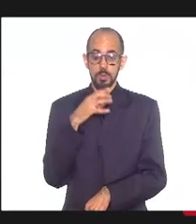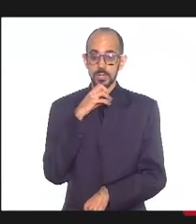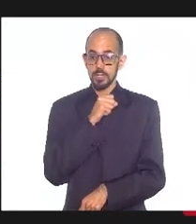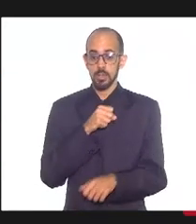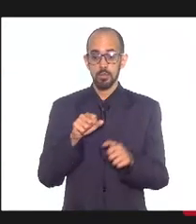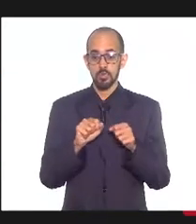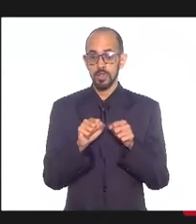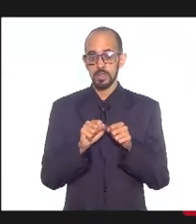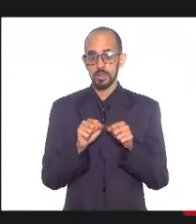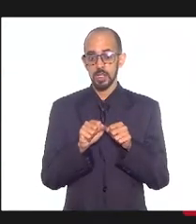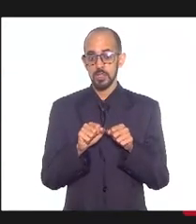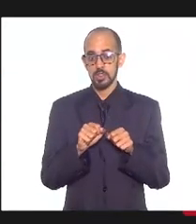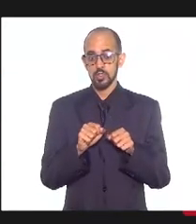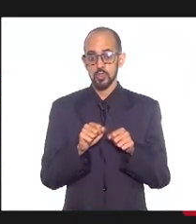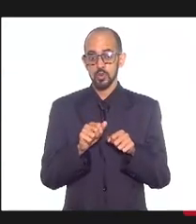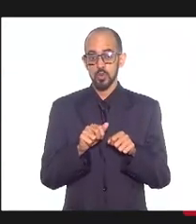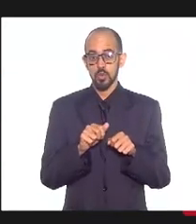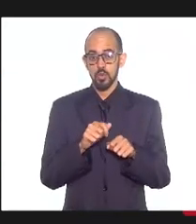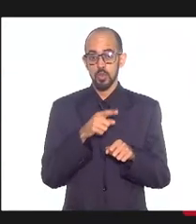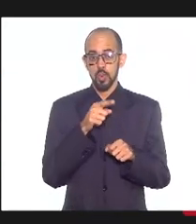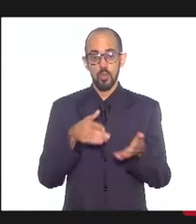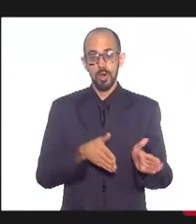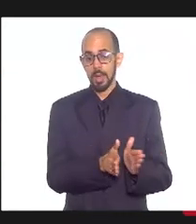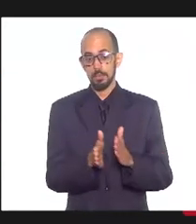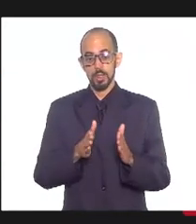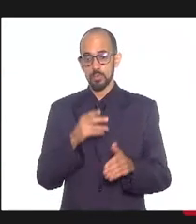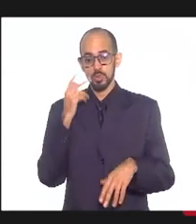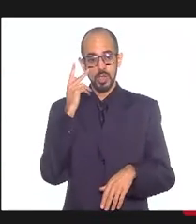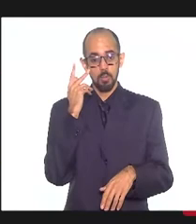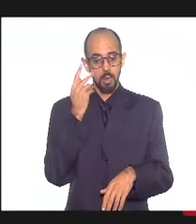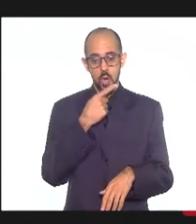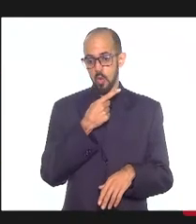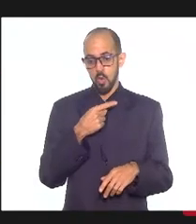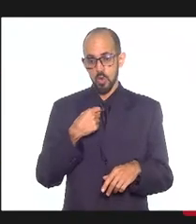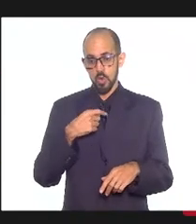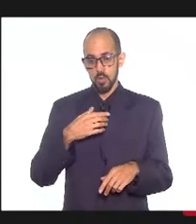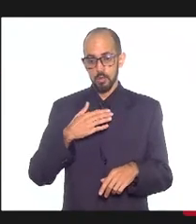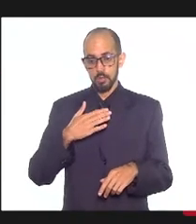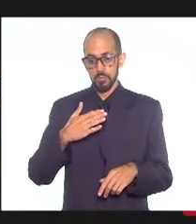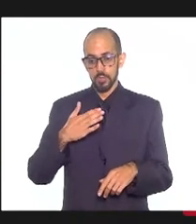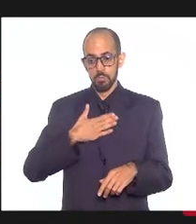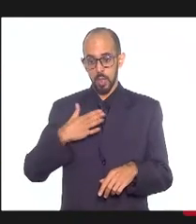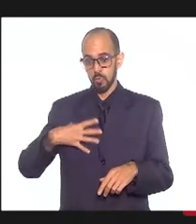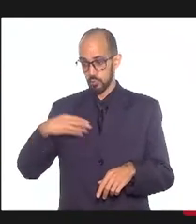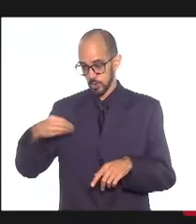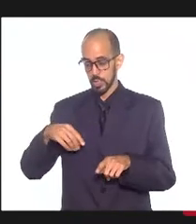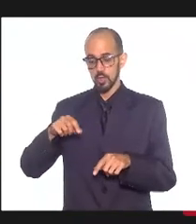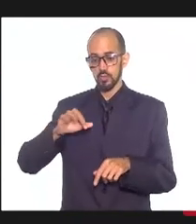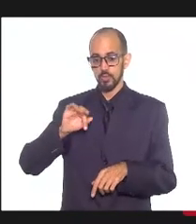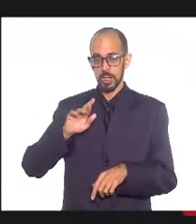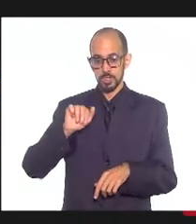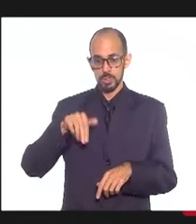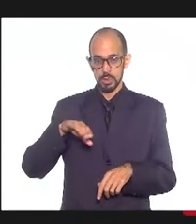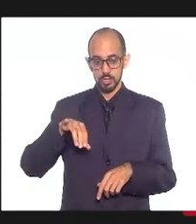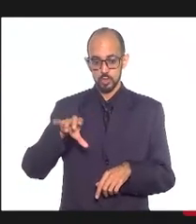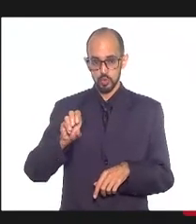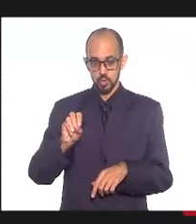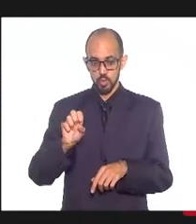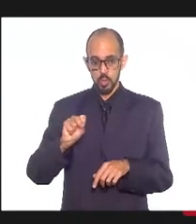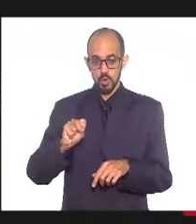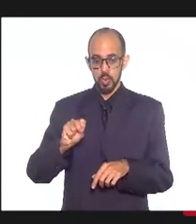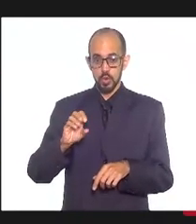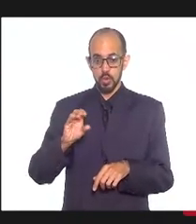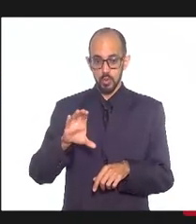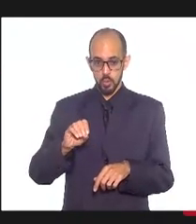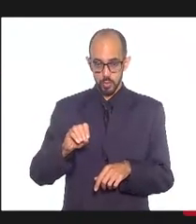São Paulo. Primeiro que eu plotei junto aí com o Francisco, que é meu filho, que já está me ajudando na área de engenharia, essas rotas, e vi